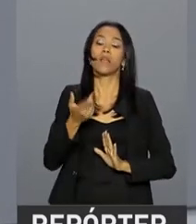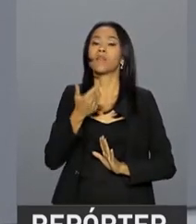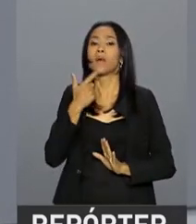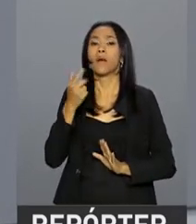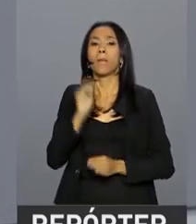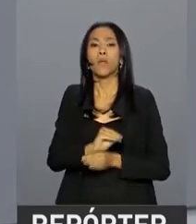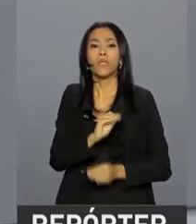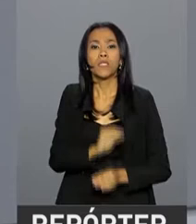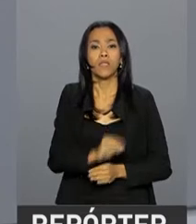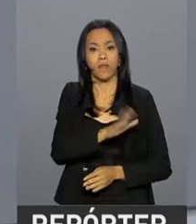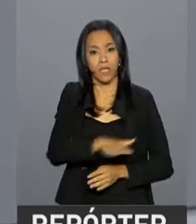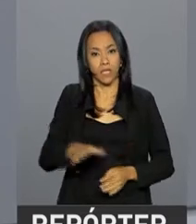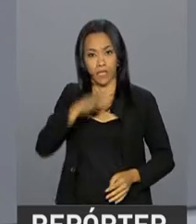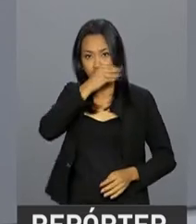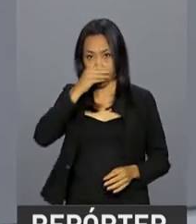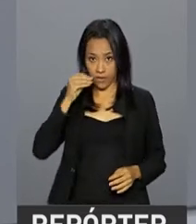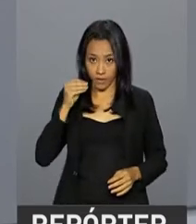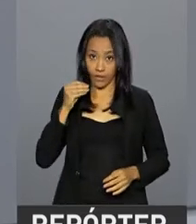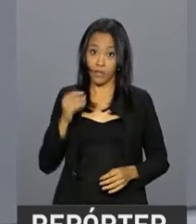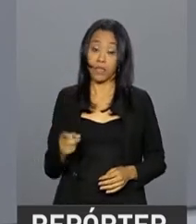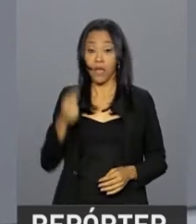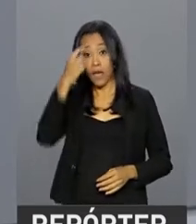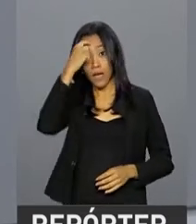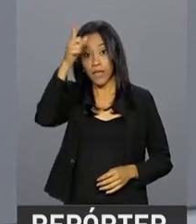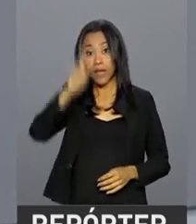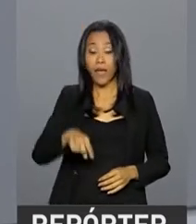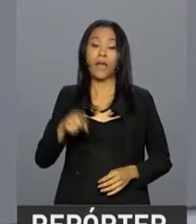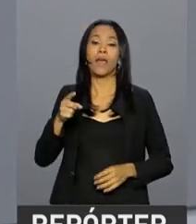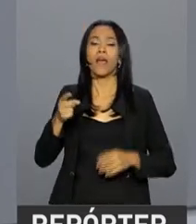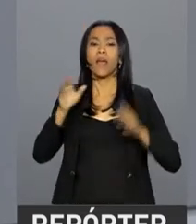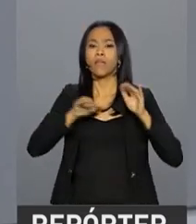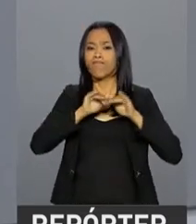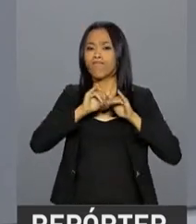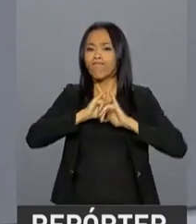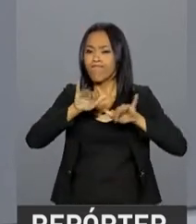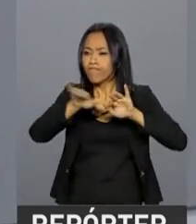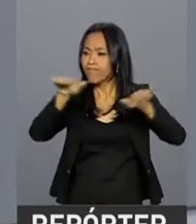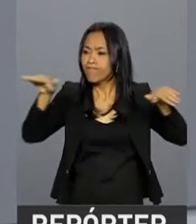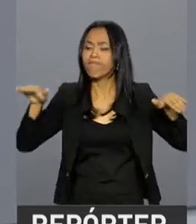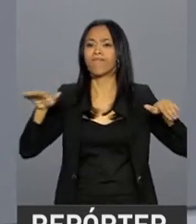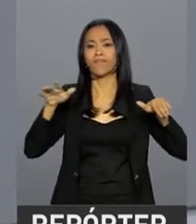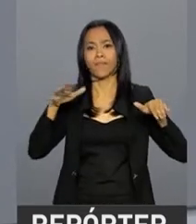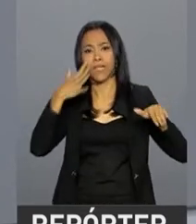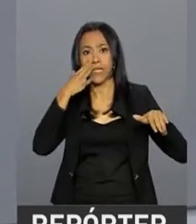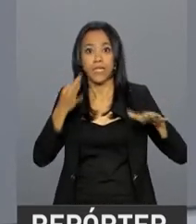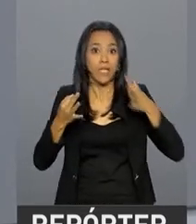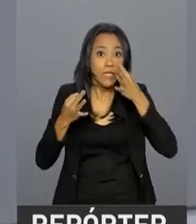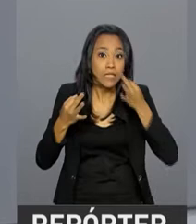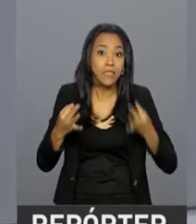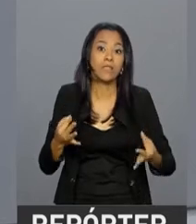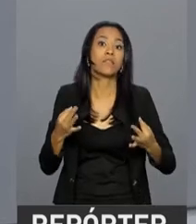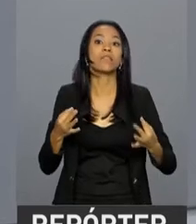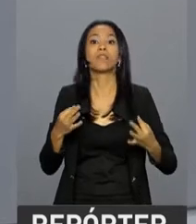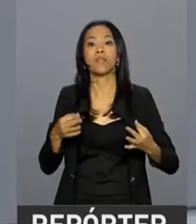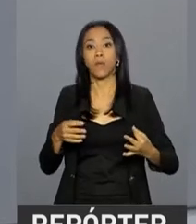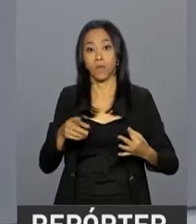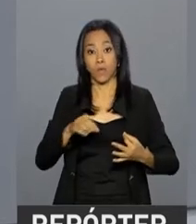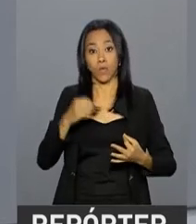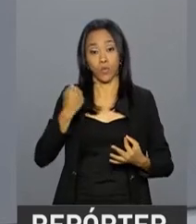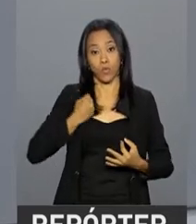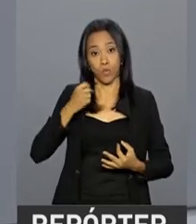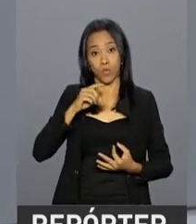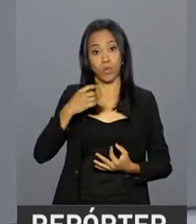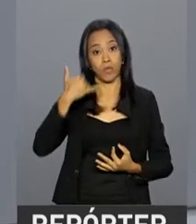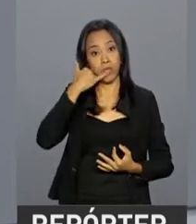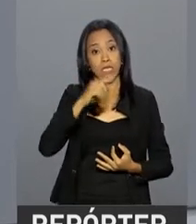proteção a crianças e adolescentes a idéia é alertar a população para casos suspeitos informar sobre o disque 100 o